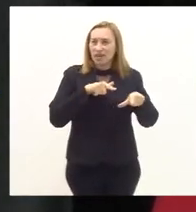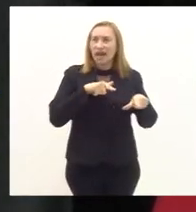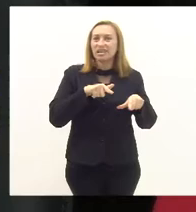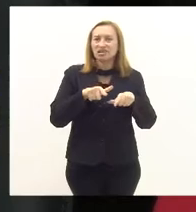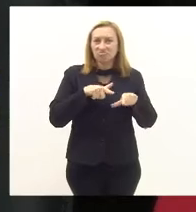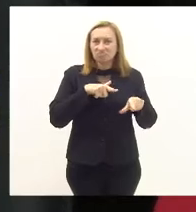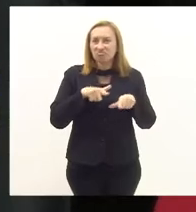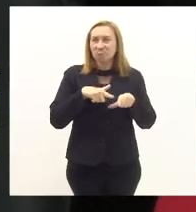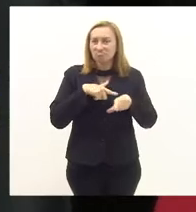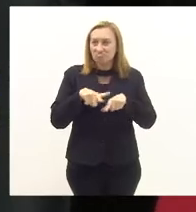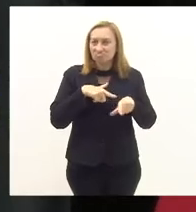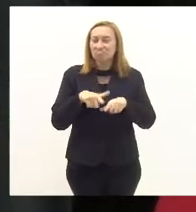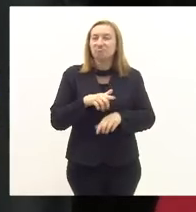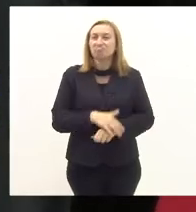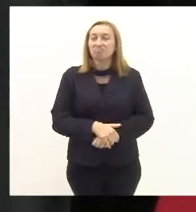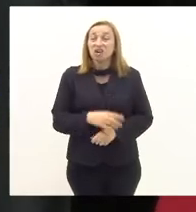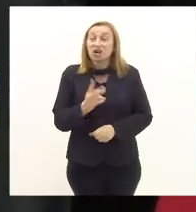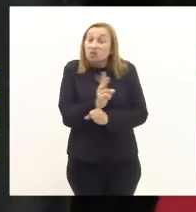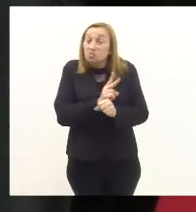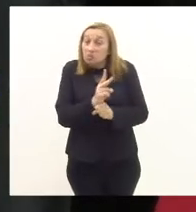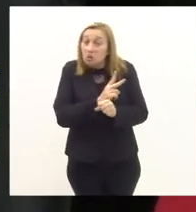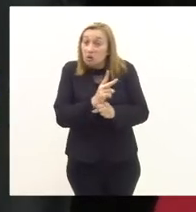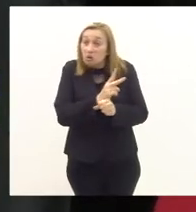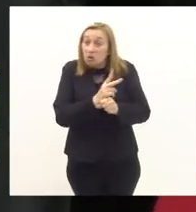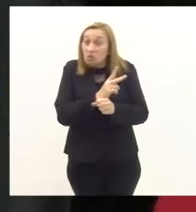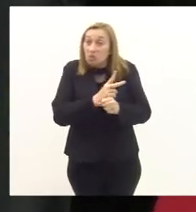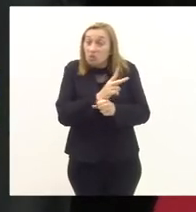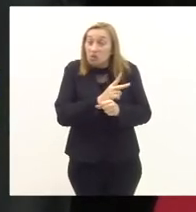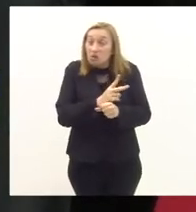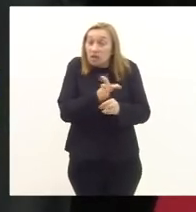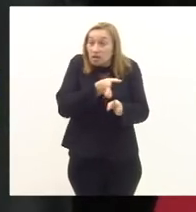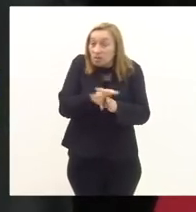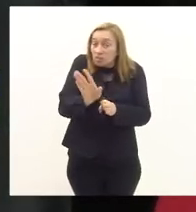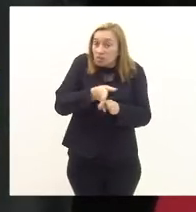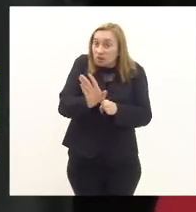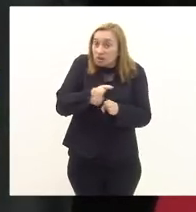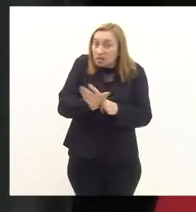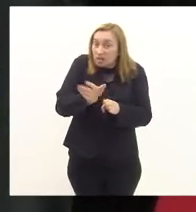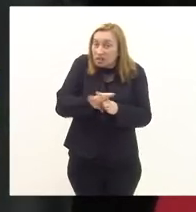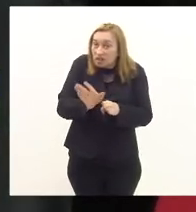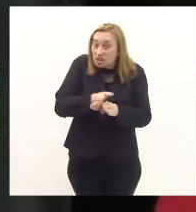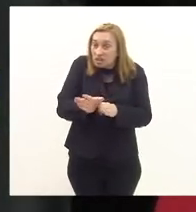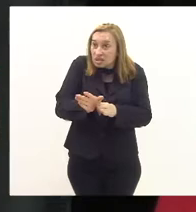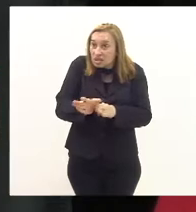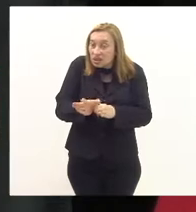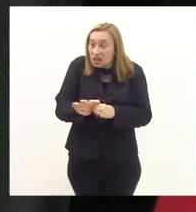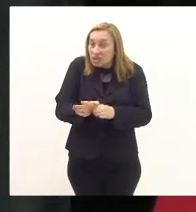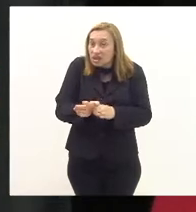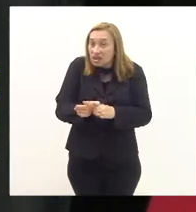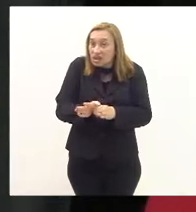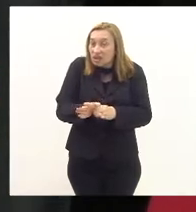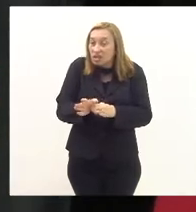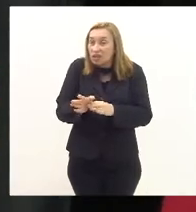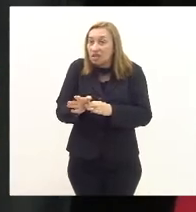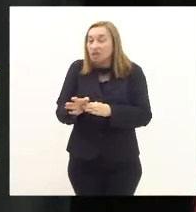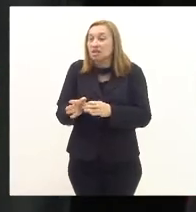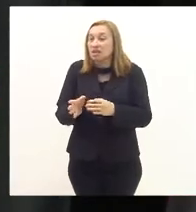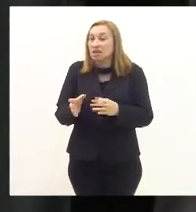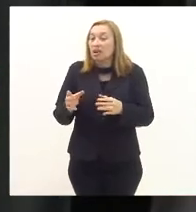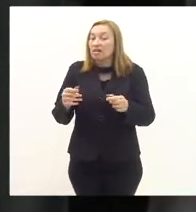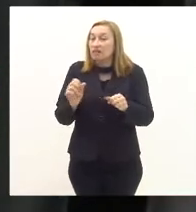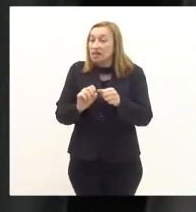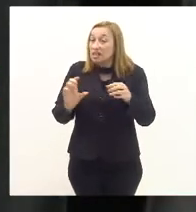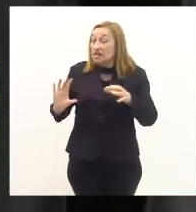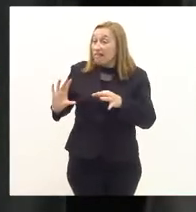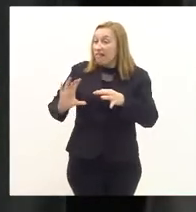E a gente procura, como eu falei, orientar os empregadores a também fazer essa ponte